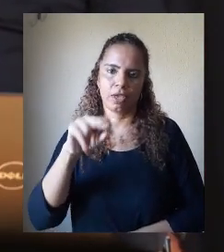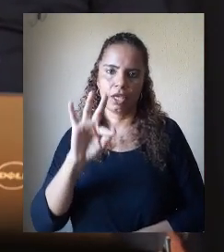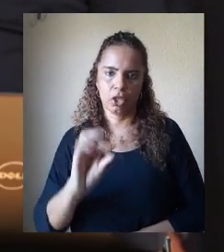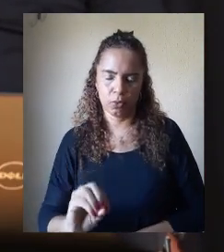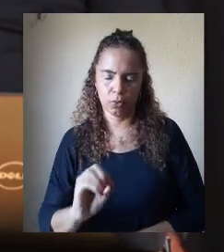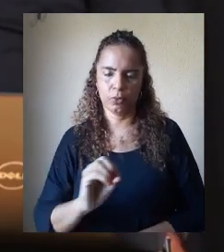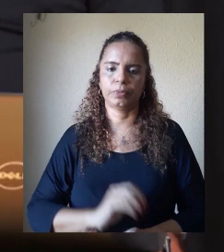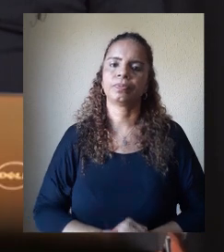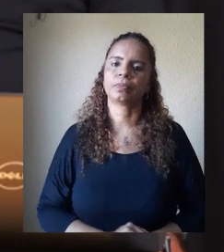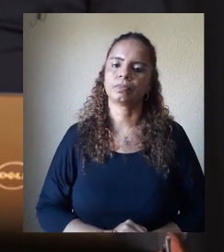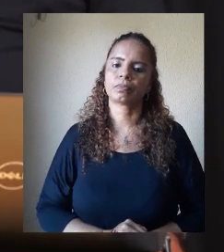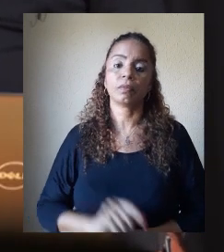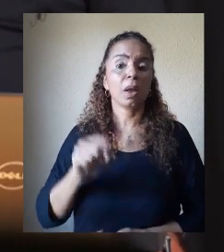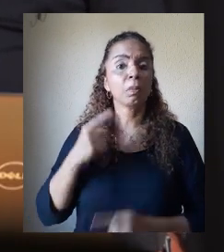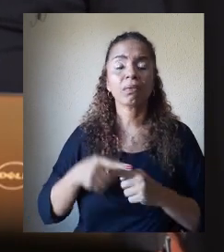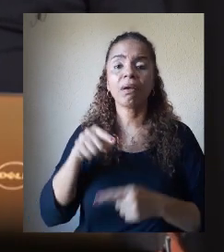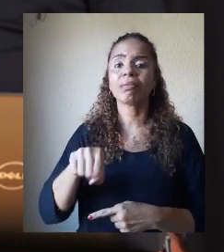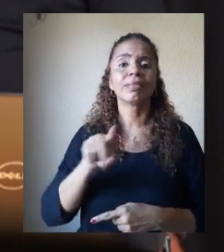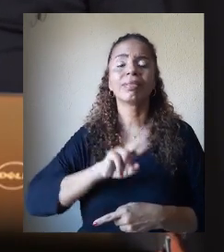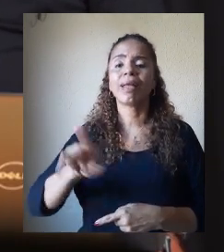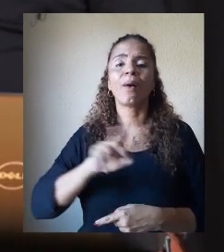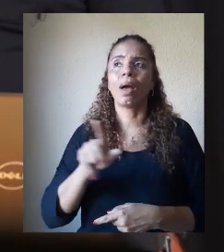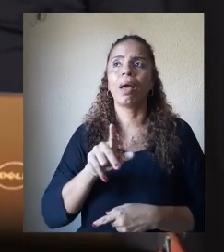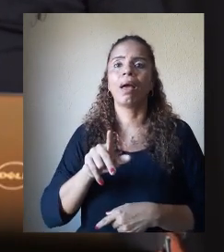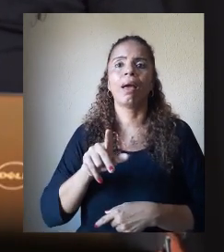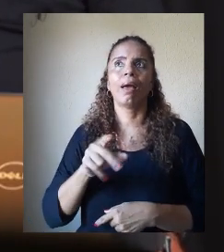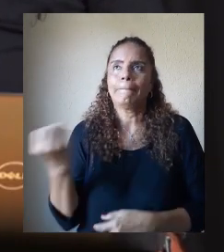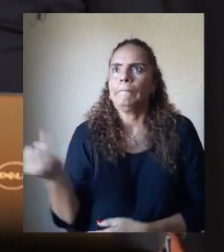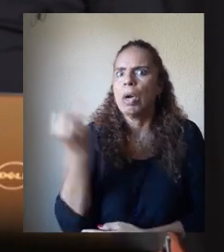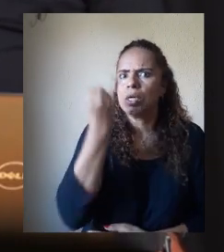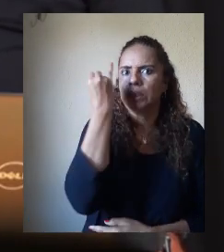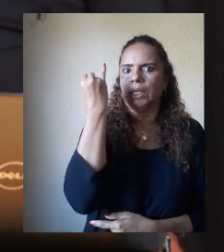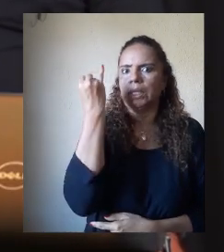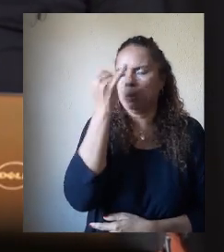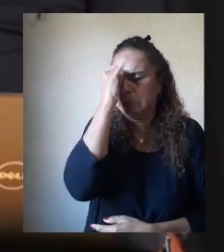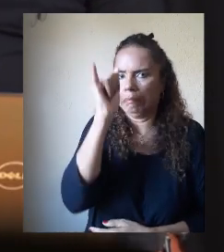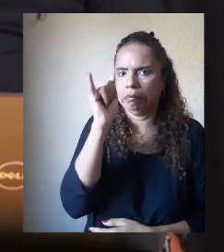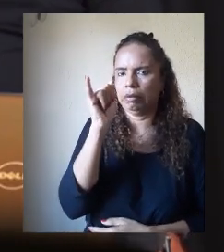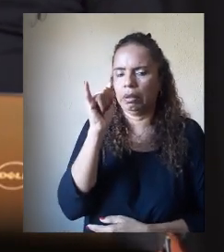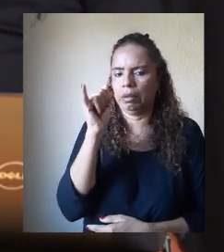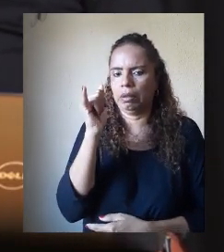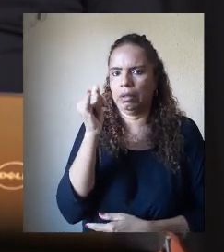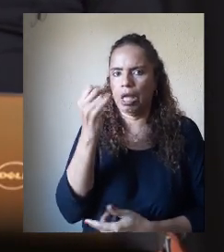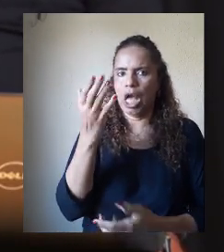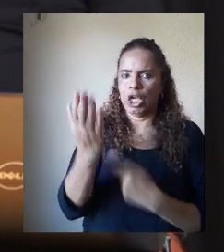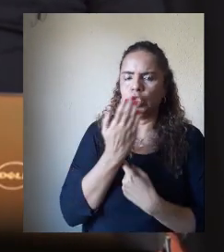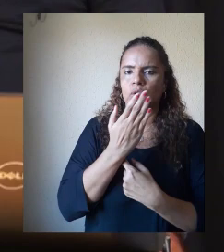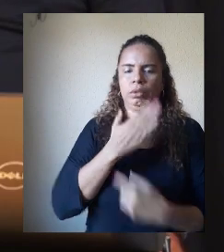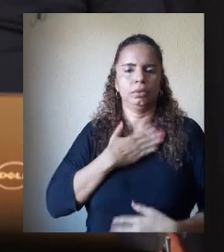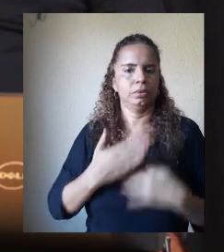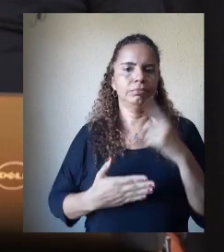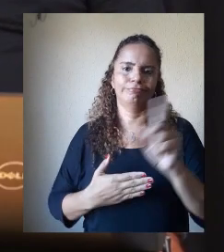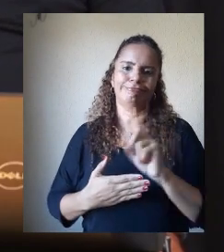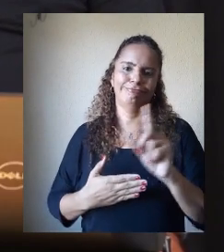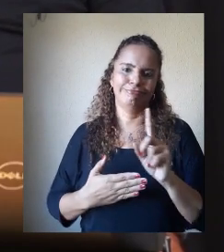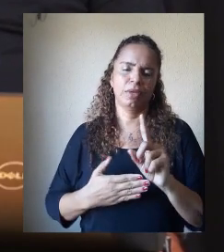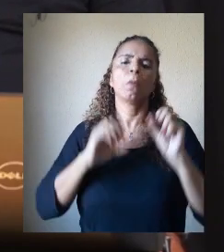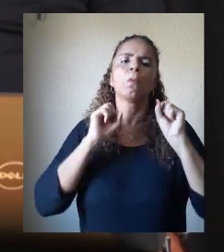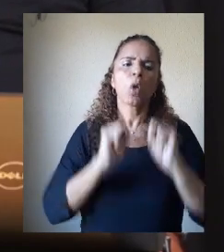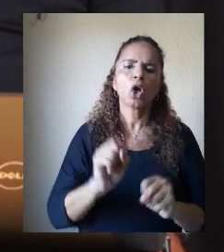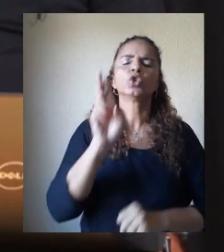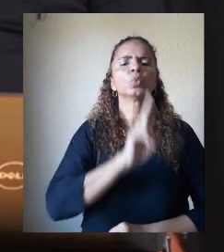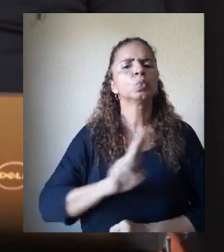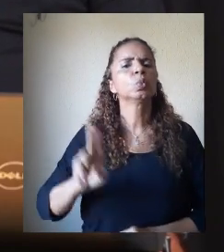essencial para o tratamento, mas também porque a gente tem diversas opções de antitérmicos. Né? Vou citar os dois principais que as pessoas conhecem, o dipirona